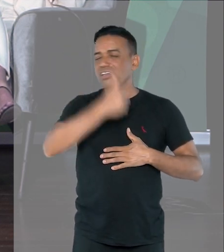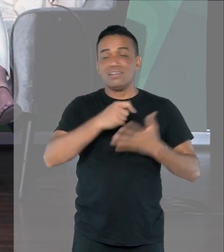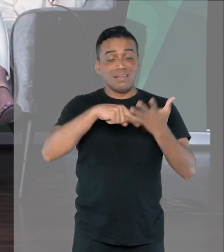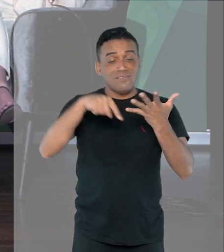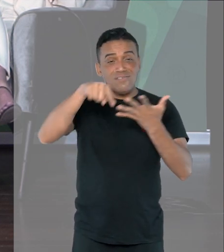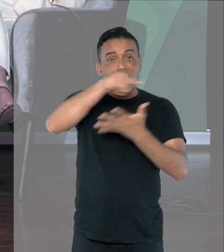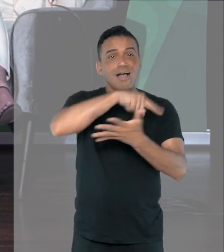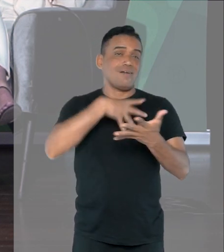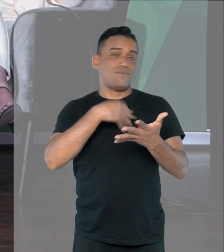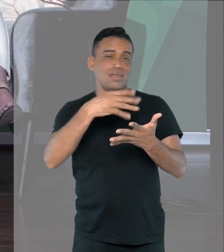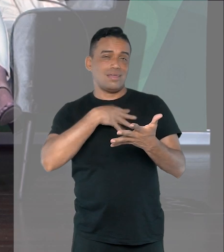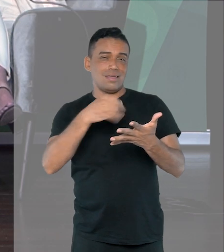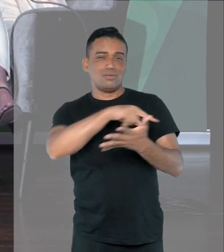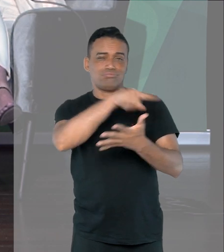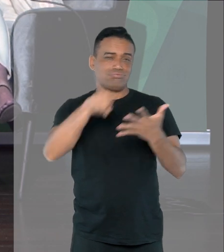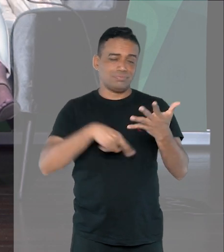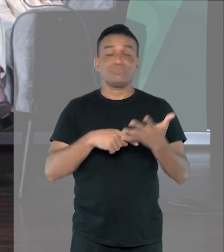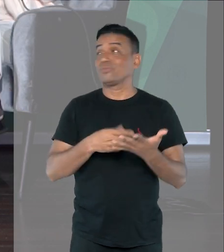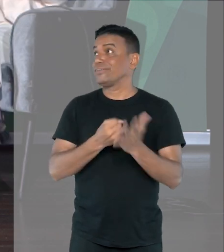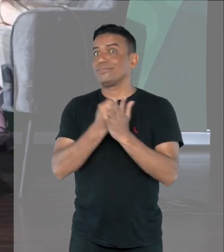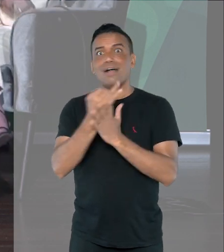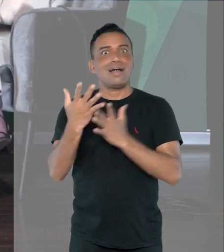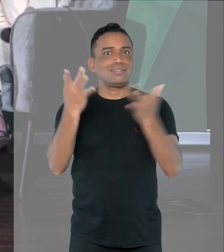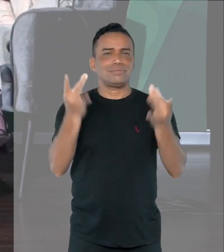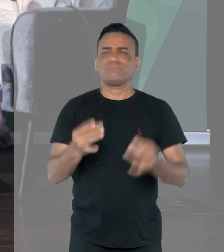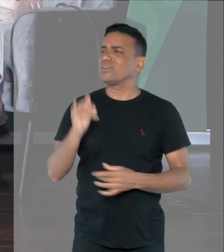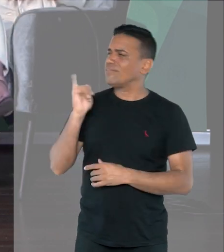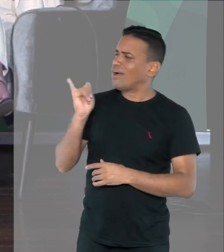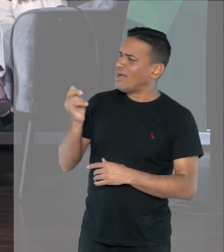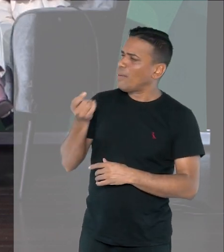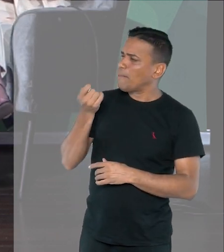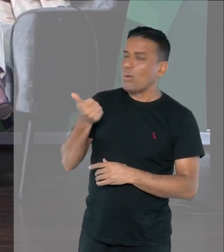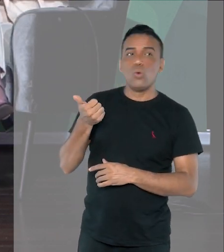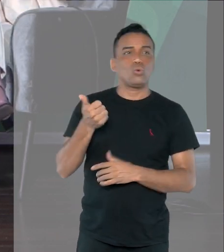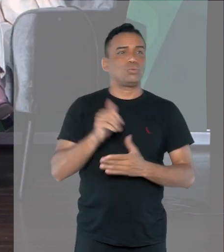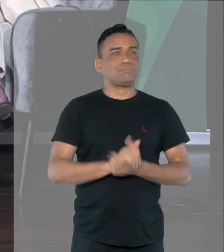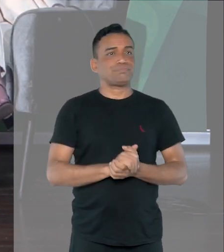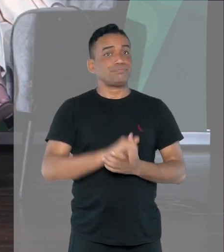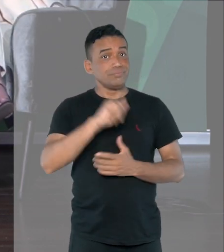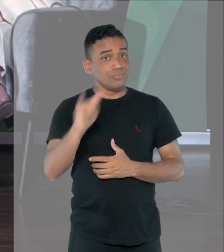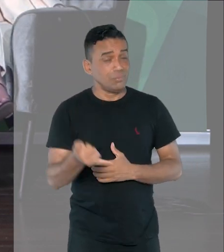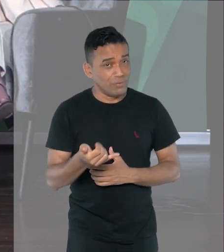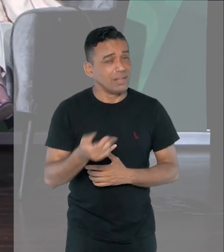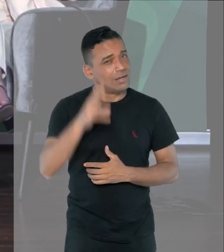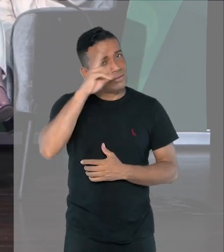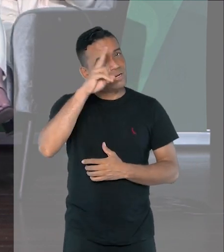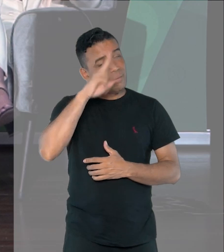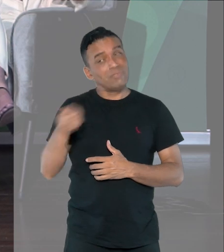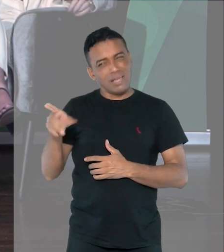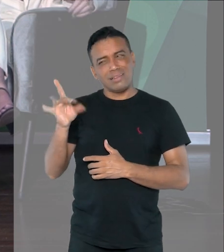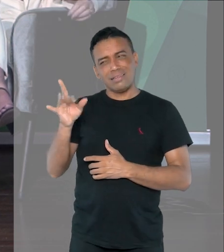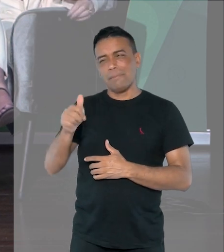Então, são histórias, tem tanta coisa, né, Jefferson? Queria só comentar uma coisa aqui, aproveitando, até para você tomar um pouco de